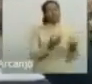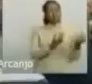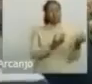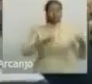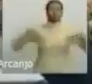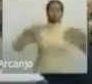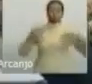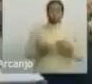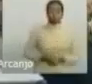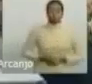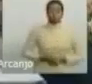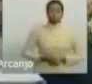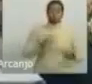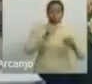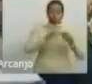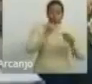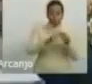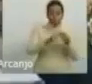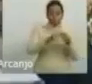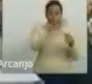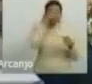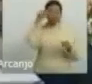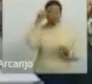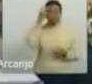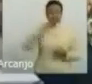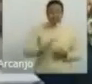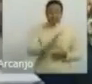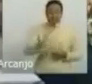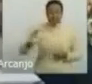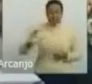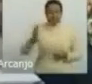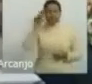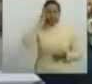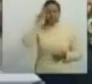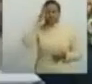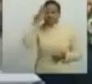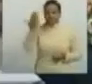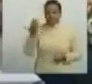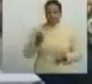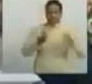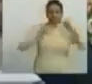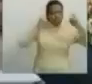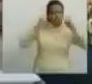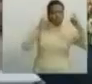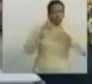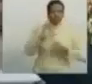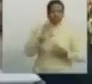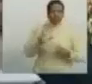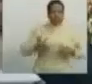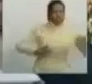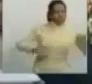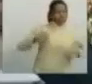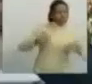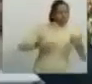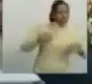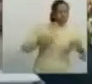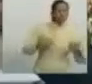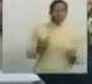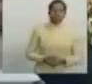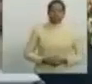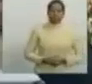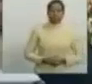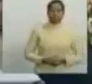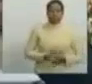estejam tão alheios à situação, preocupados apenas com o seu trabalhozinho, o seu emprego, com as suas